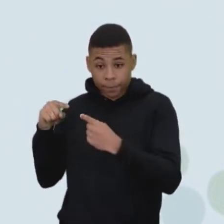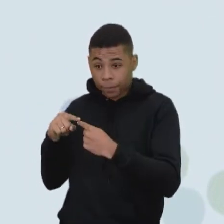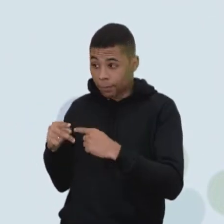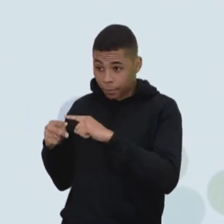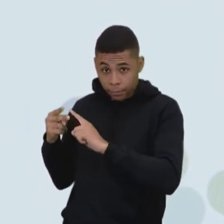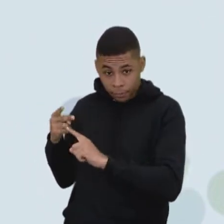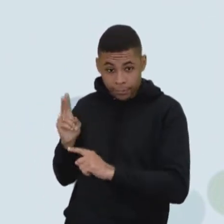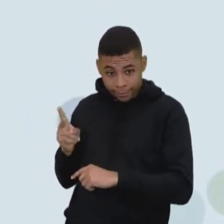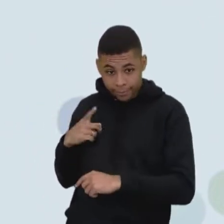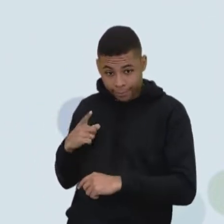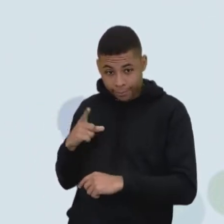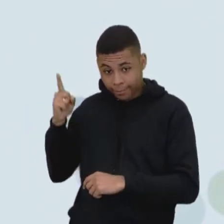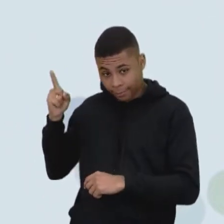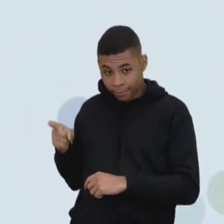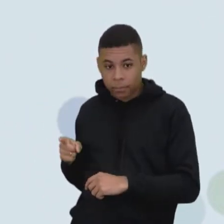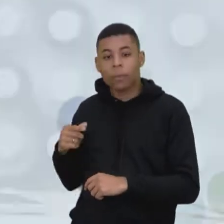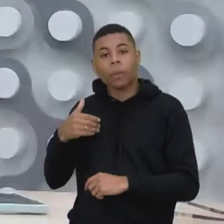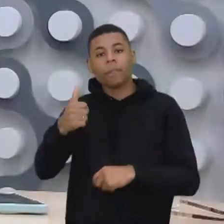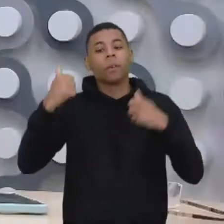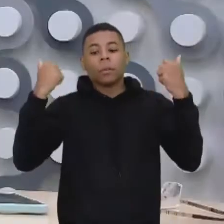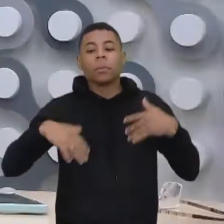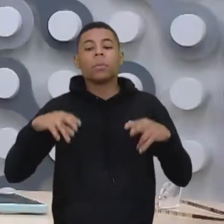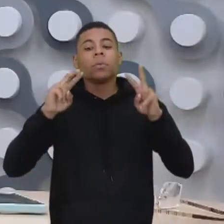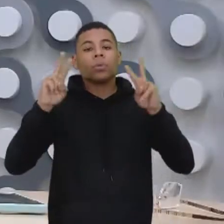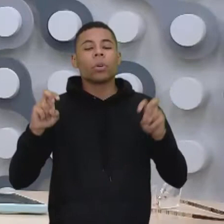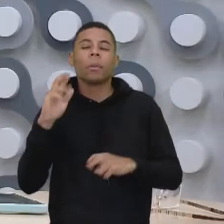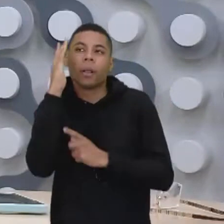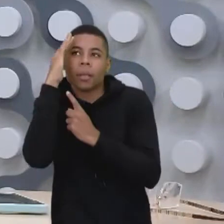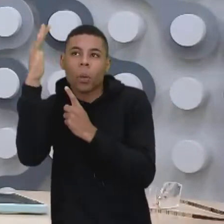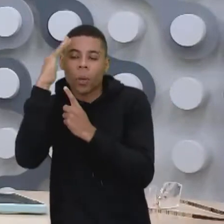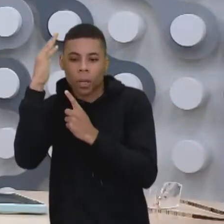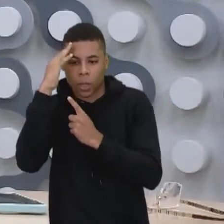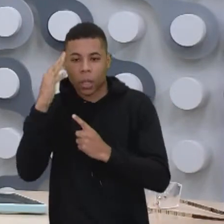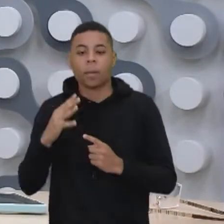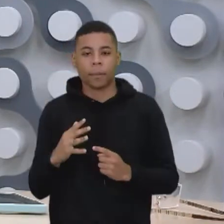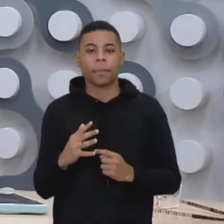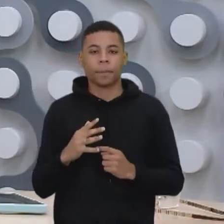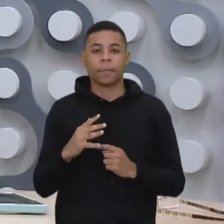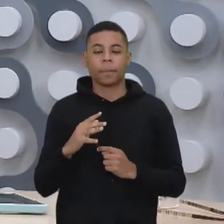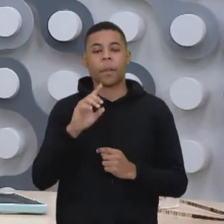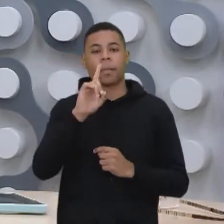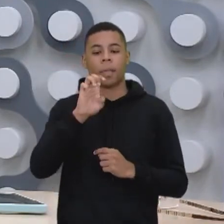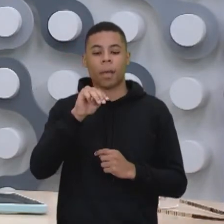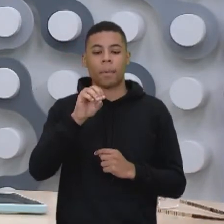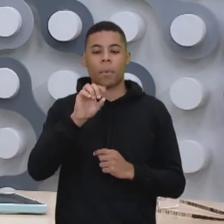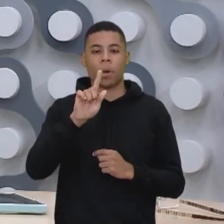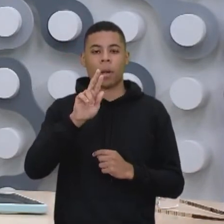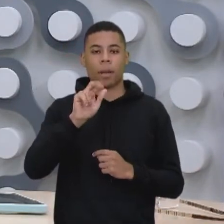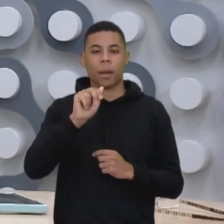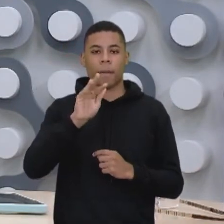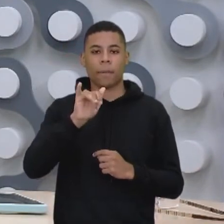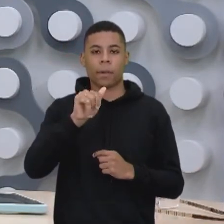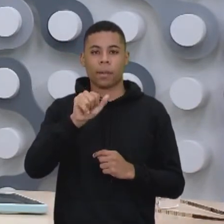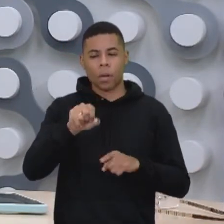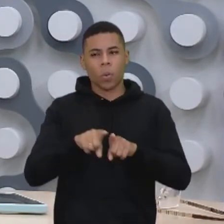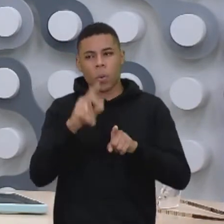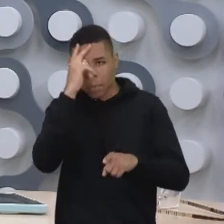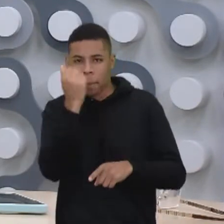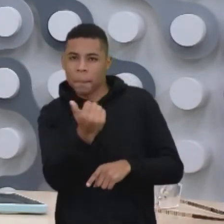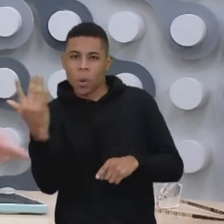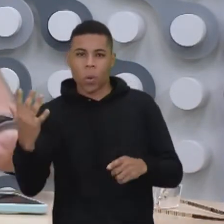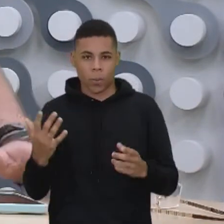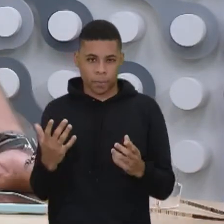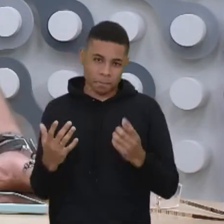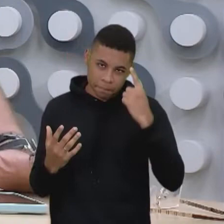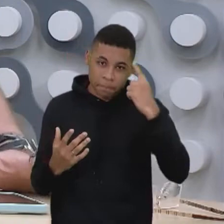aí, nós vamos aí falar sobre as teorias demográficas, tá certo? E agora nós vamos